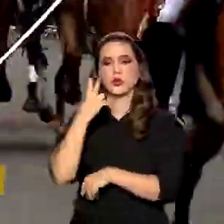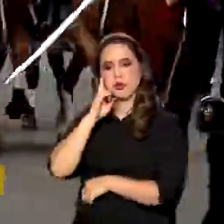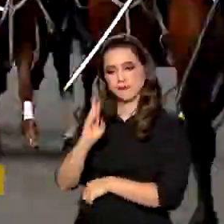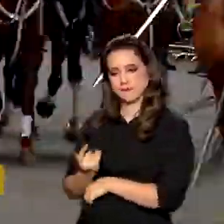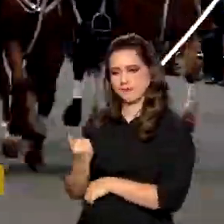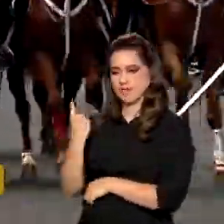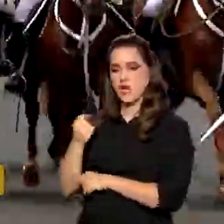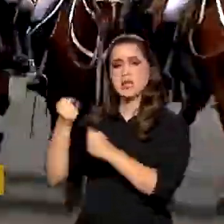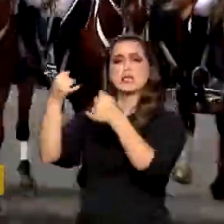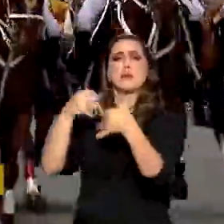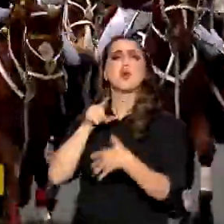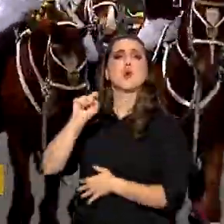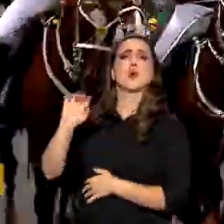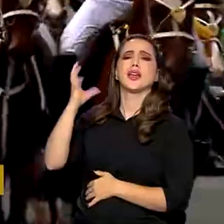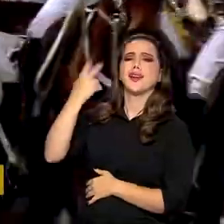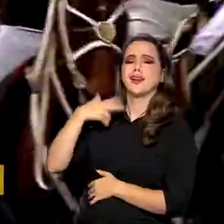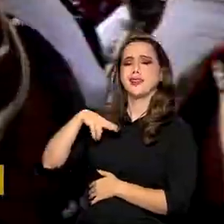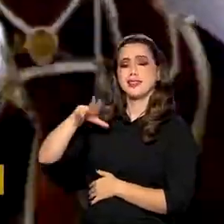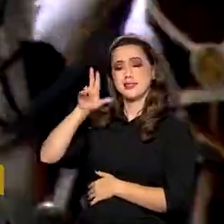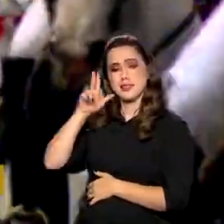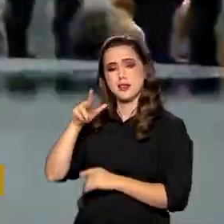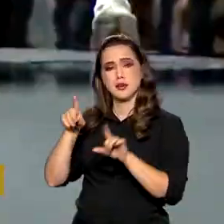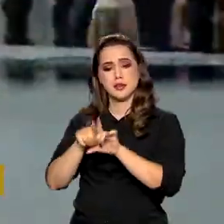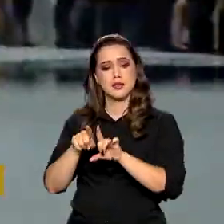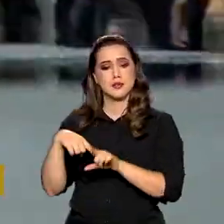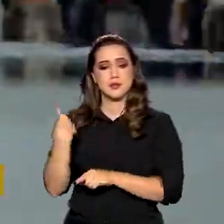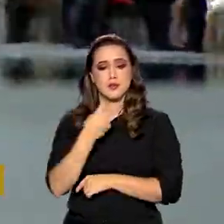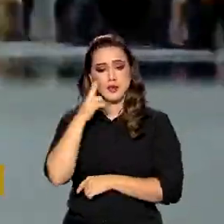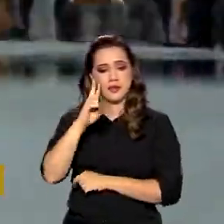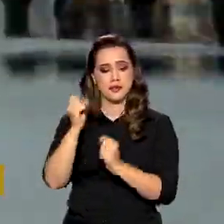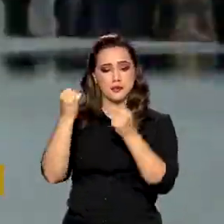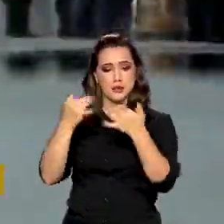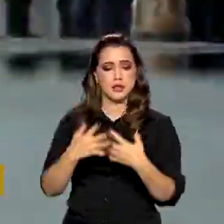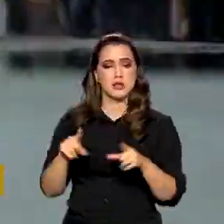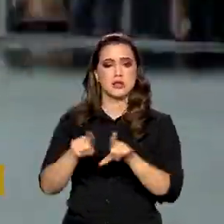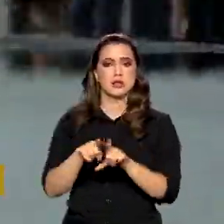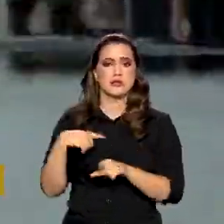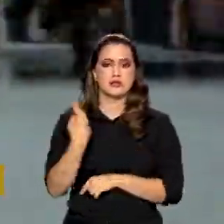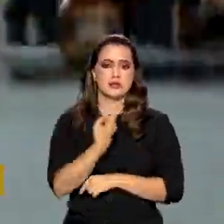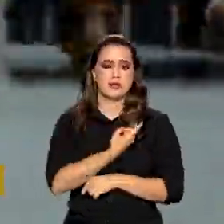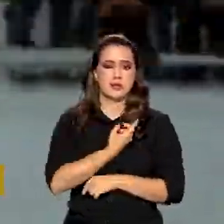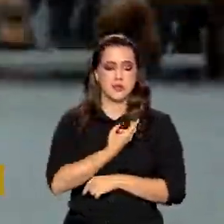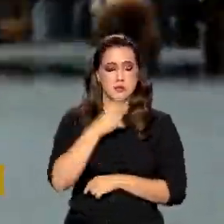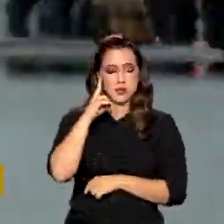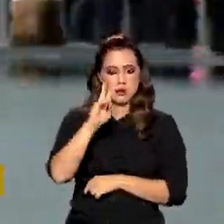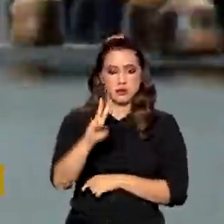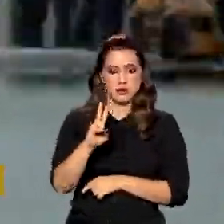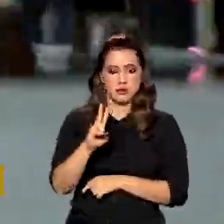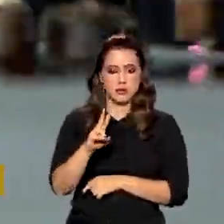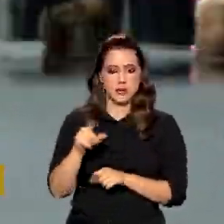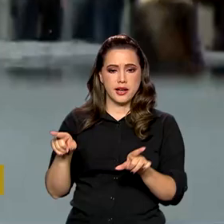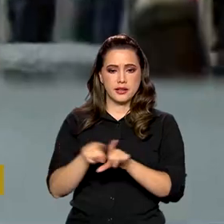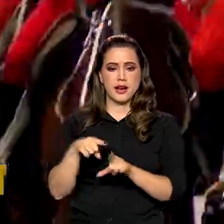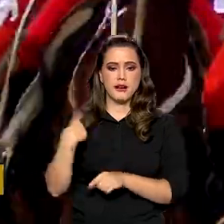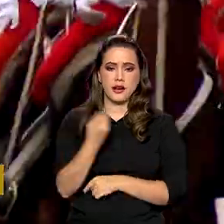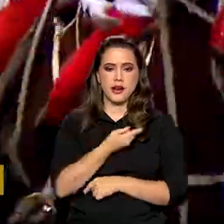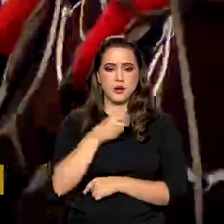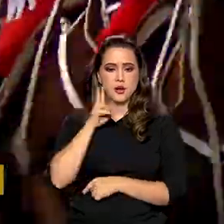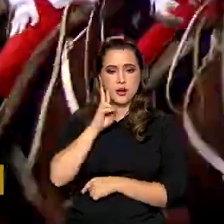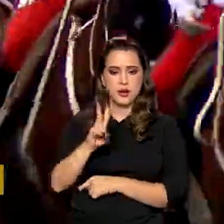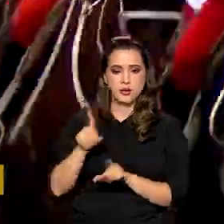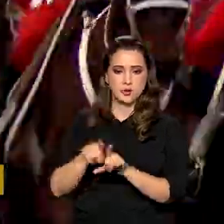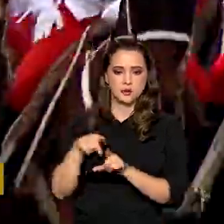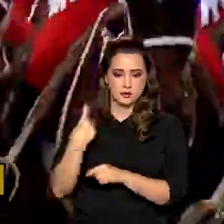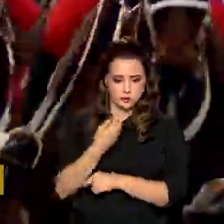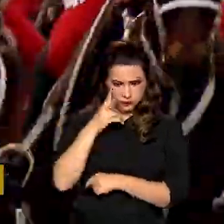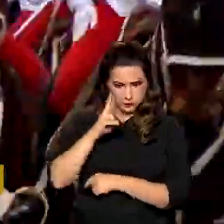Coronel, explica pra gente aqui, já é a parte final aqui, né, do desfile, explica pra gente. Agora iniciou o desfile hipomóvel, a gente está observando ali os